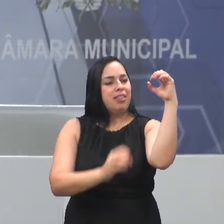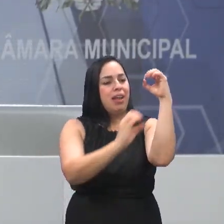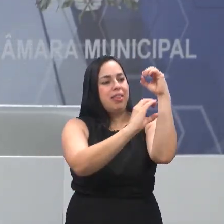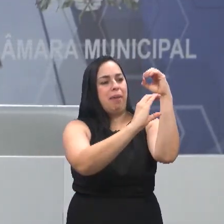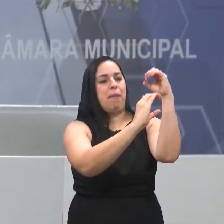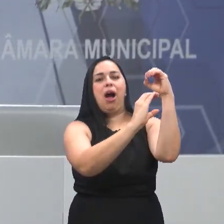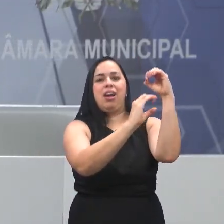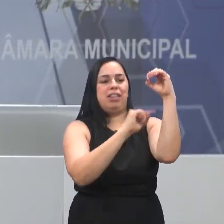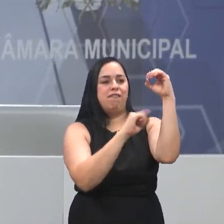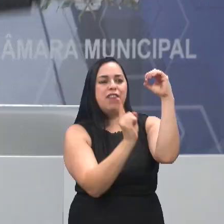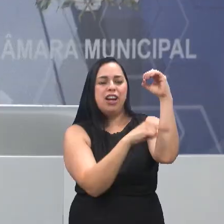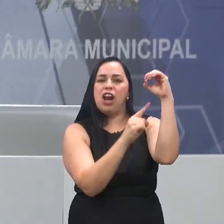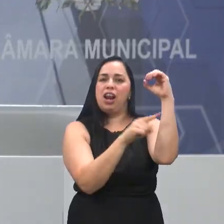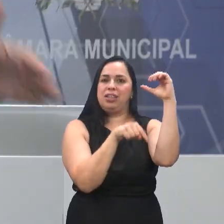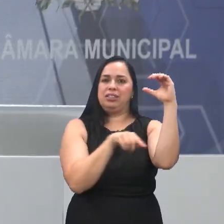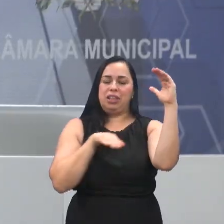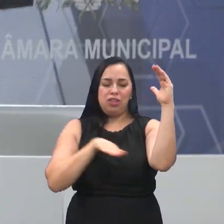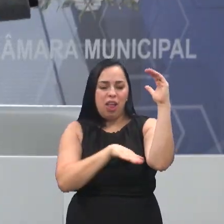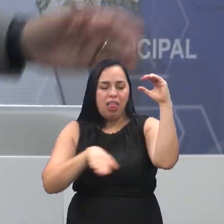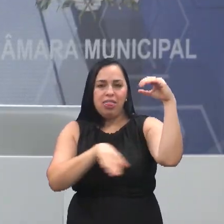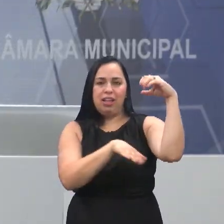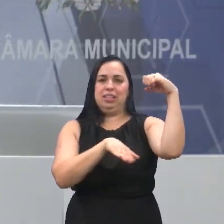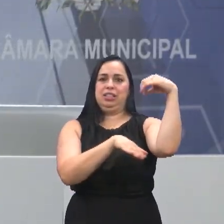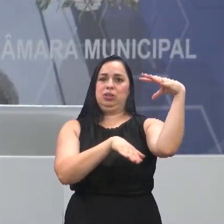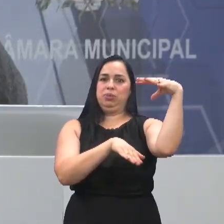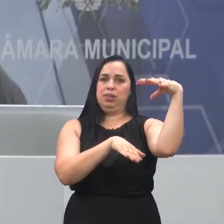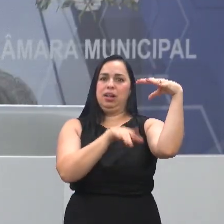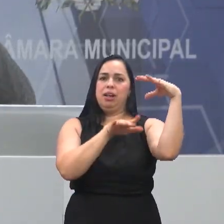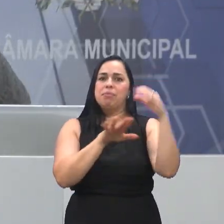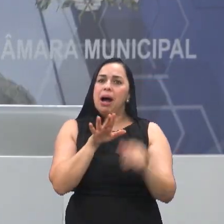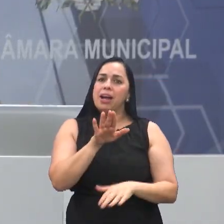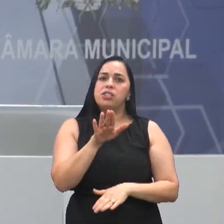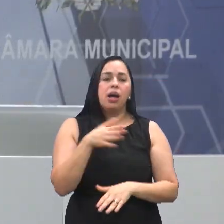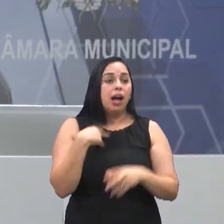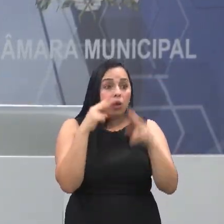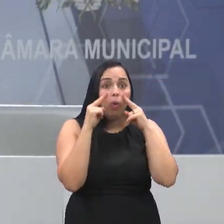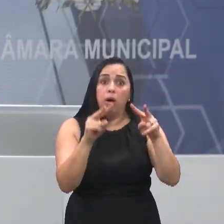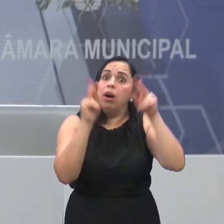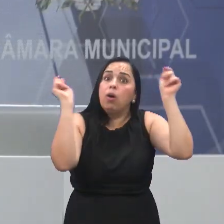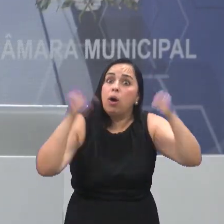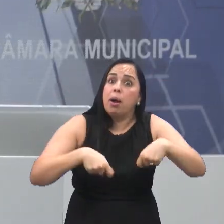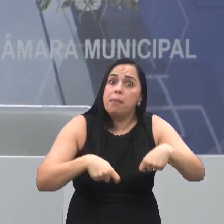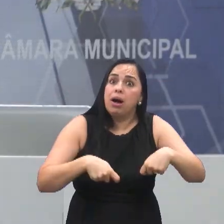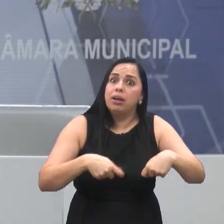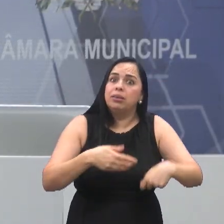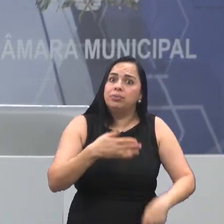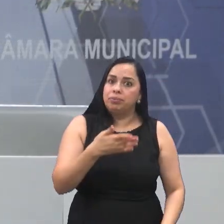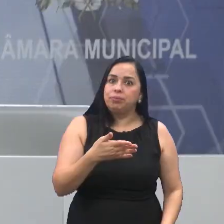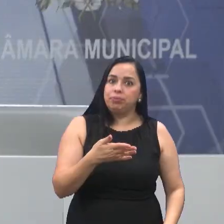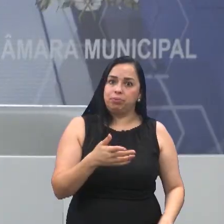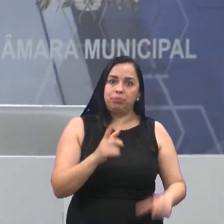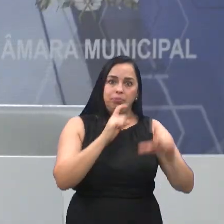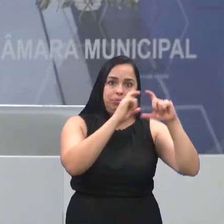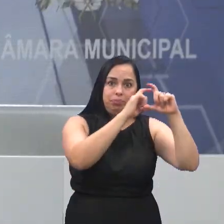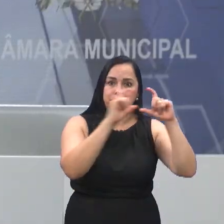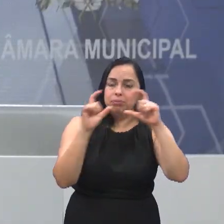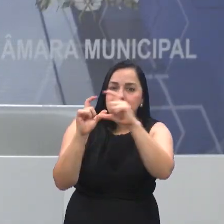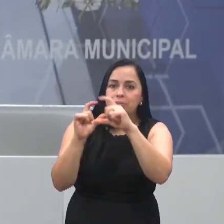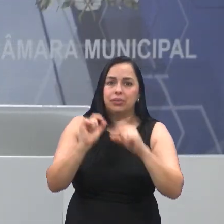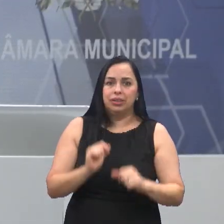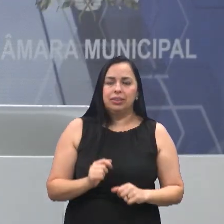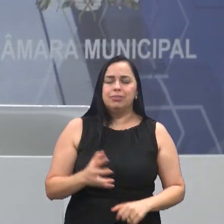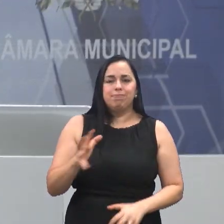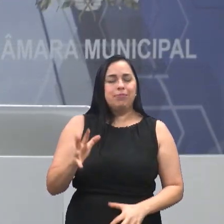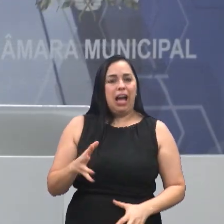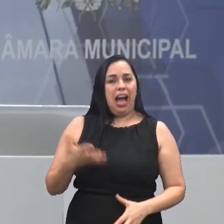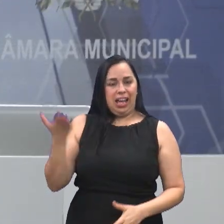atrás do poste? Tá, mas tem mais 2 para trás. O suficiente para qualquer pessoa observar. Dali, já ficou o